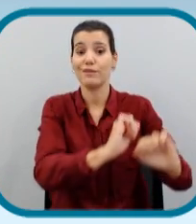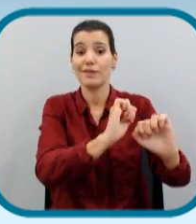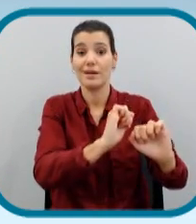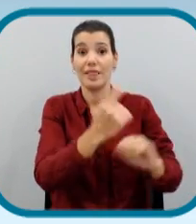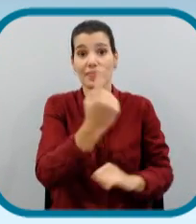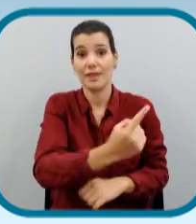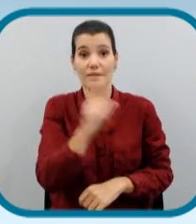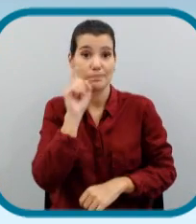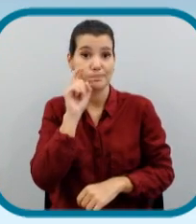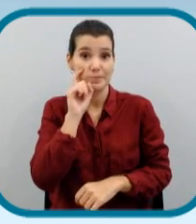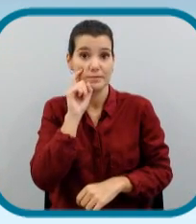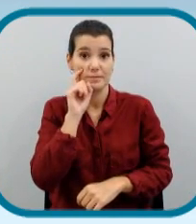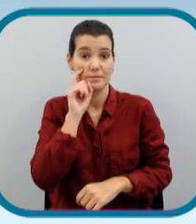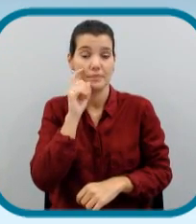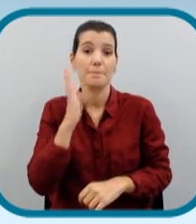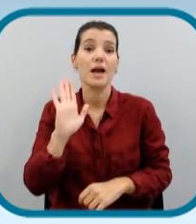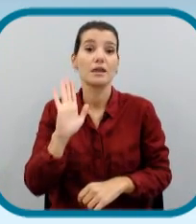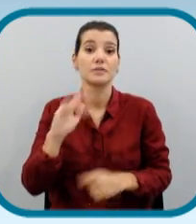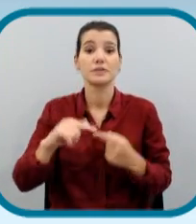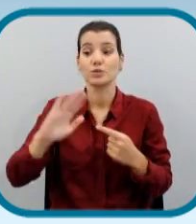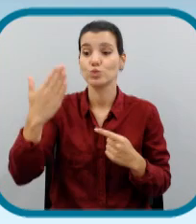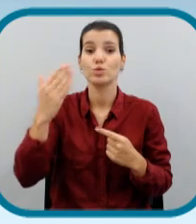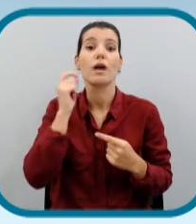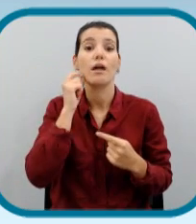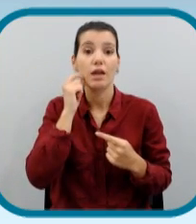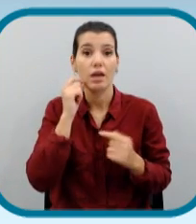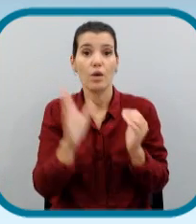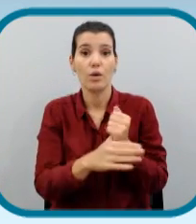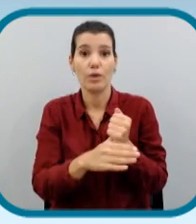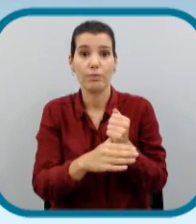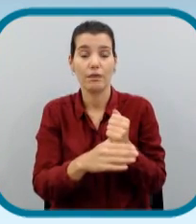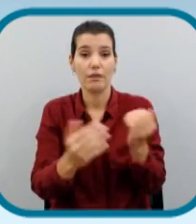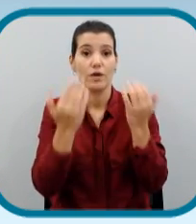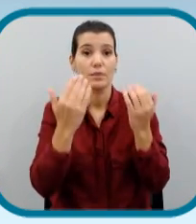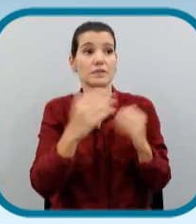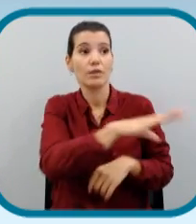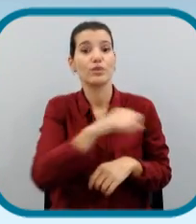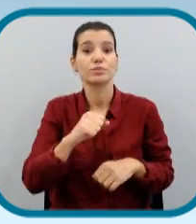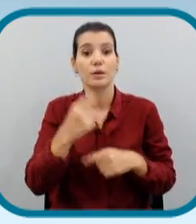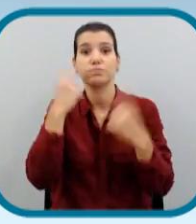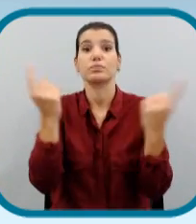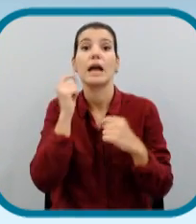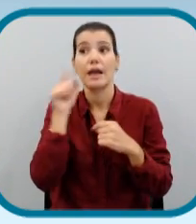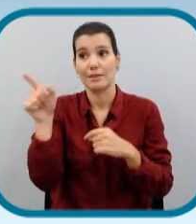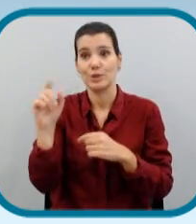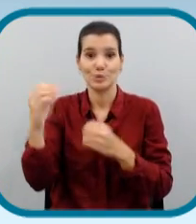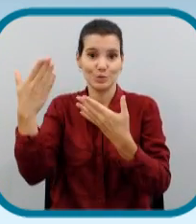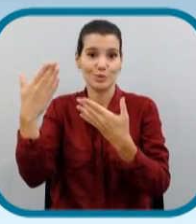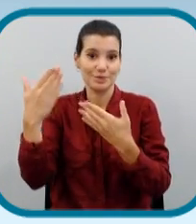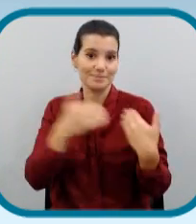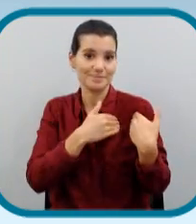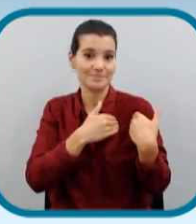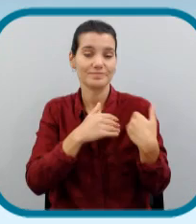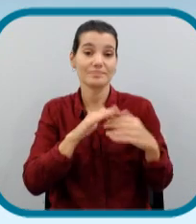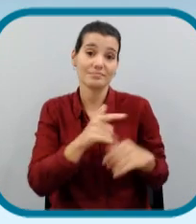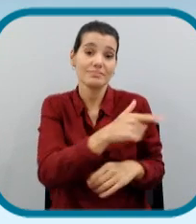estão na sua posse e deviam ter sido protegidos. Mas, de facto, em primeiro lugar, a culpa é de quem os roubou e quem os expôs, isso não há